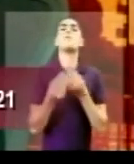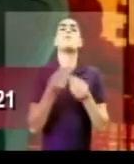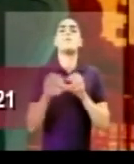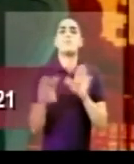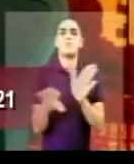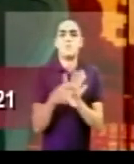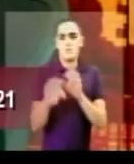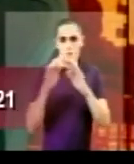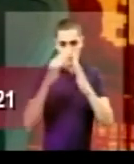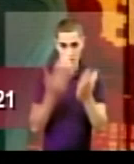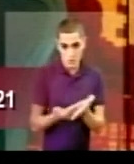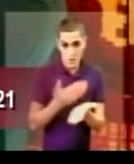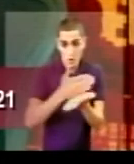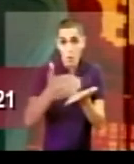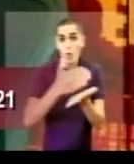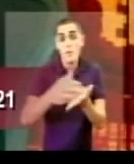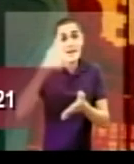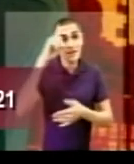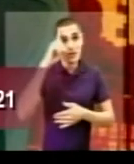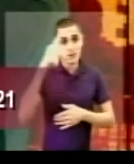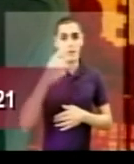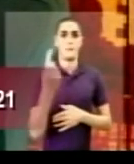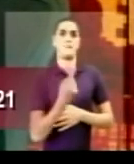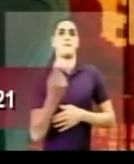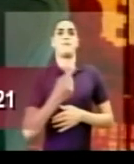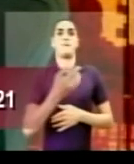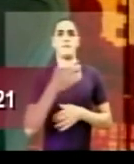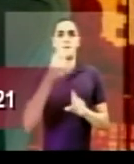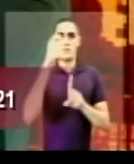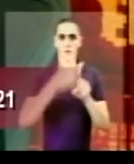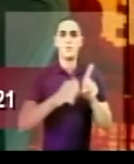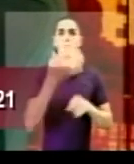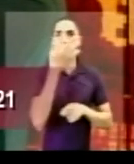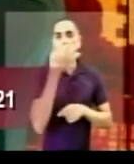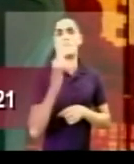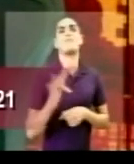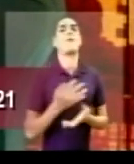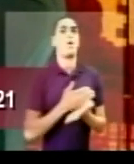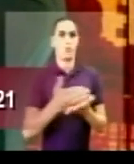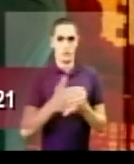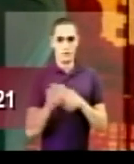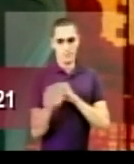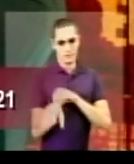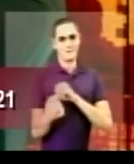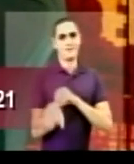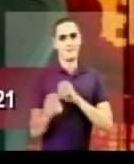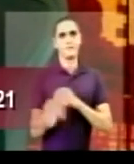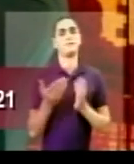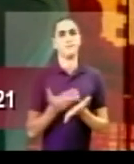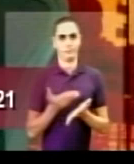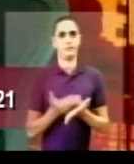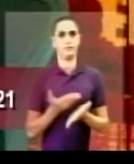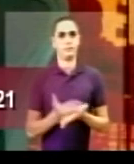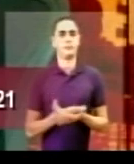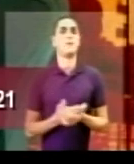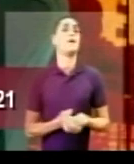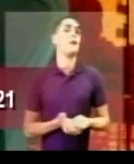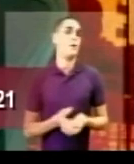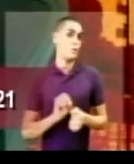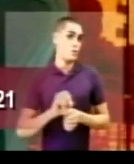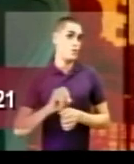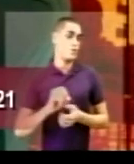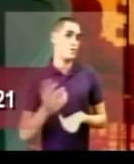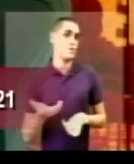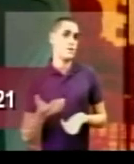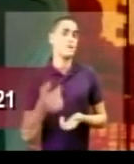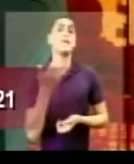do Rio Preto, ele se inicia no dia 1º de fevereiro, ou seja, não na próxima segunda, na